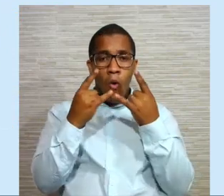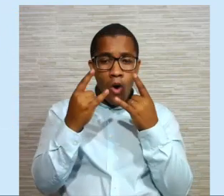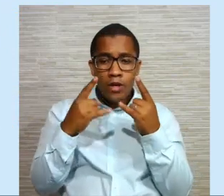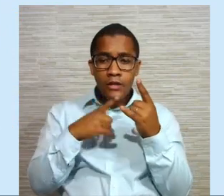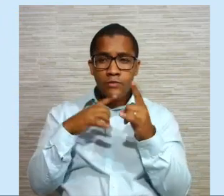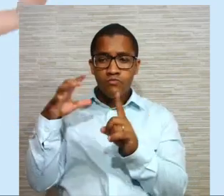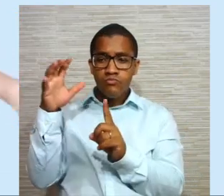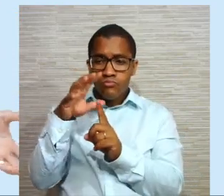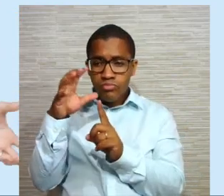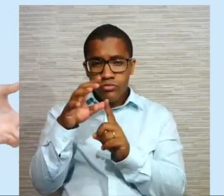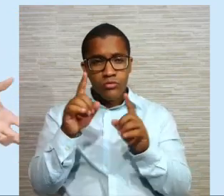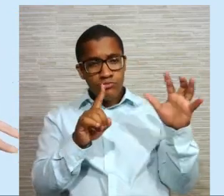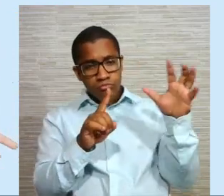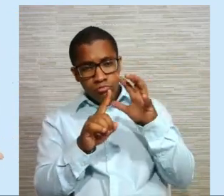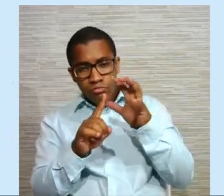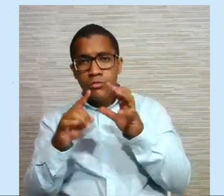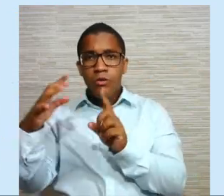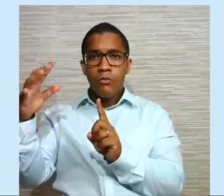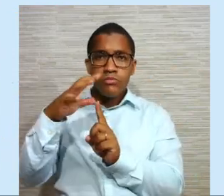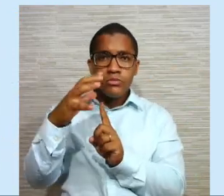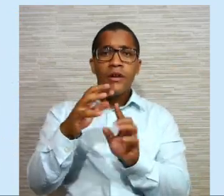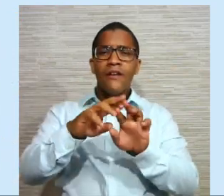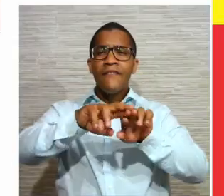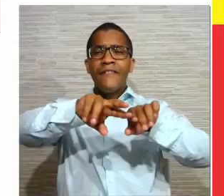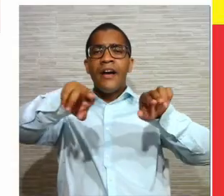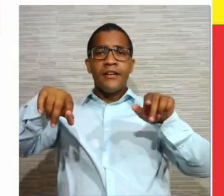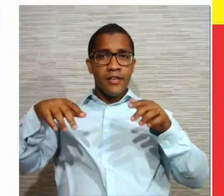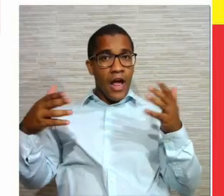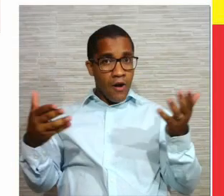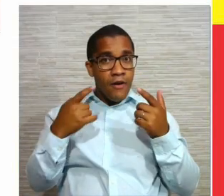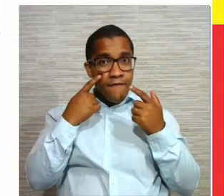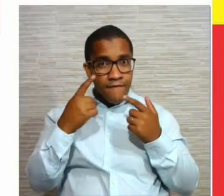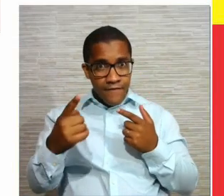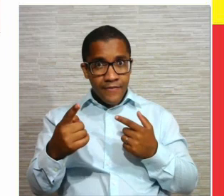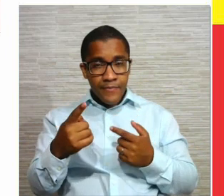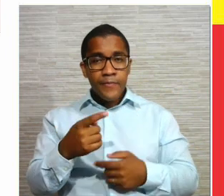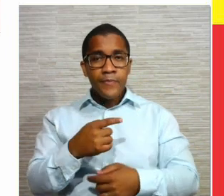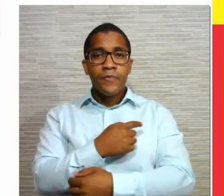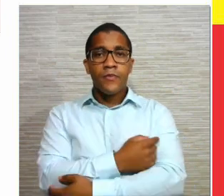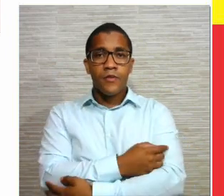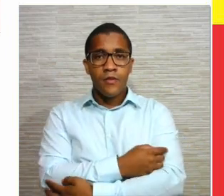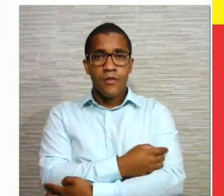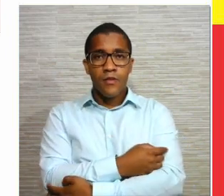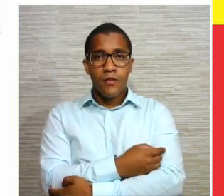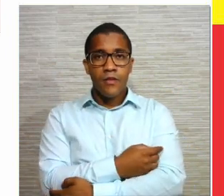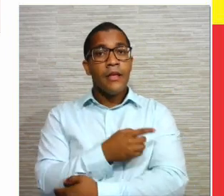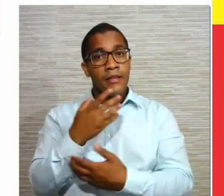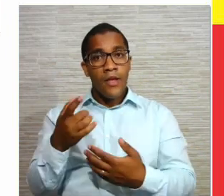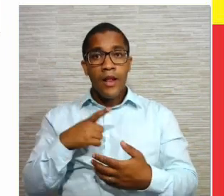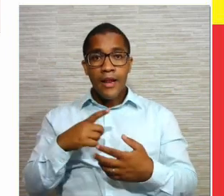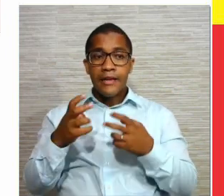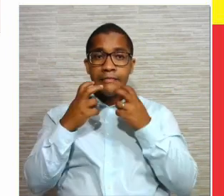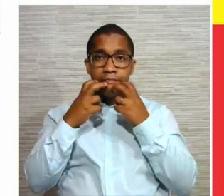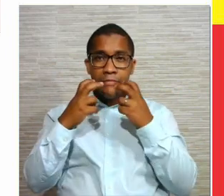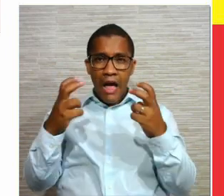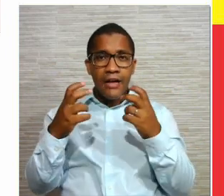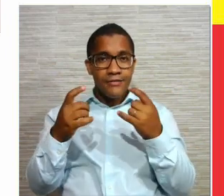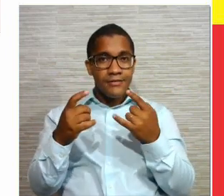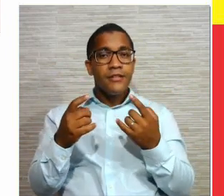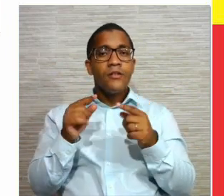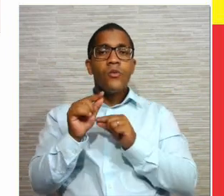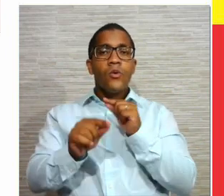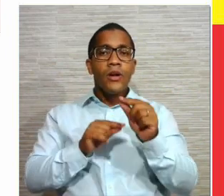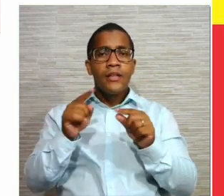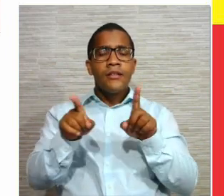como a gente vai vendo agora. Aí foi esse berro incorporado com